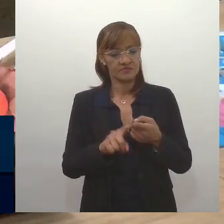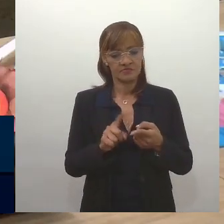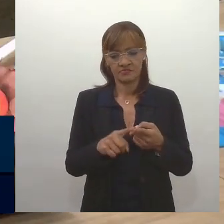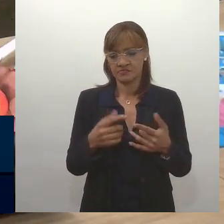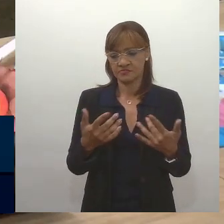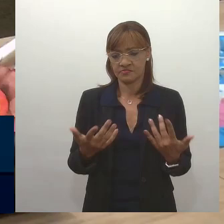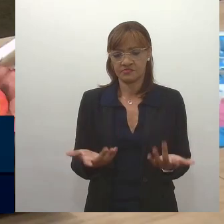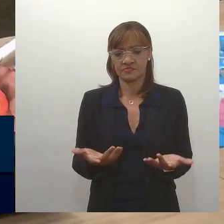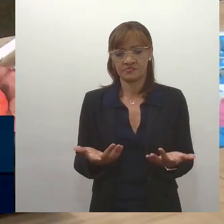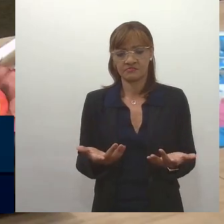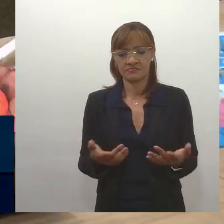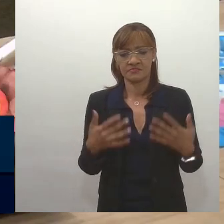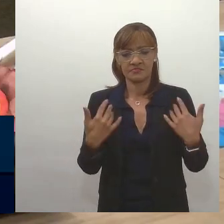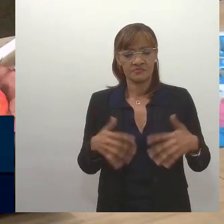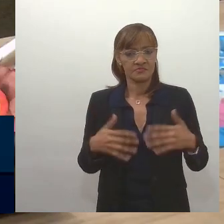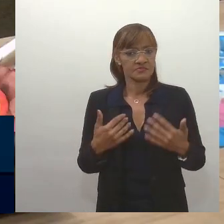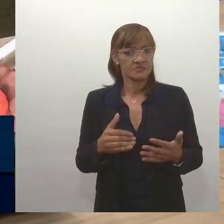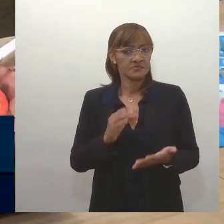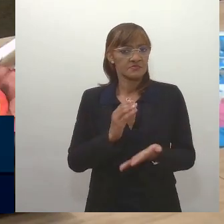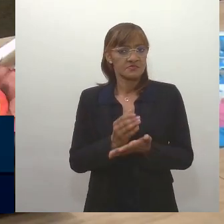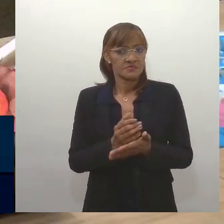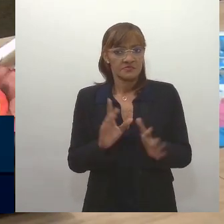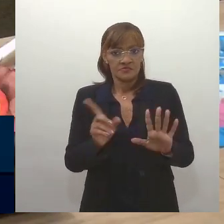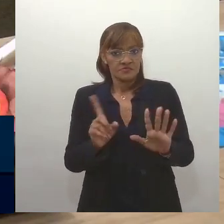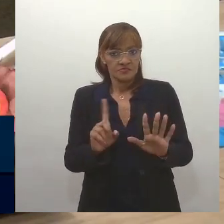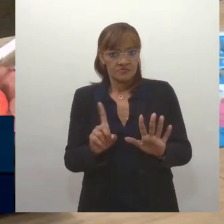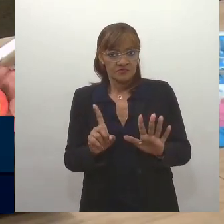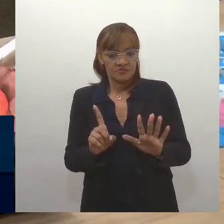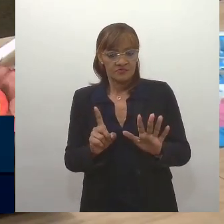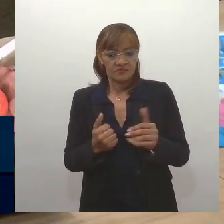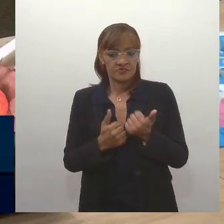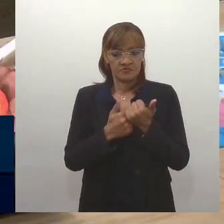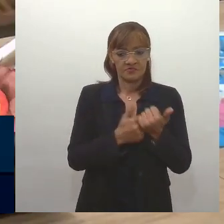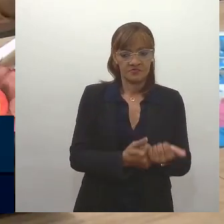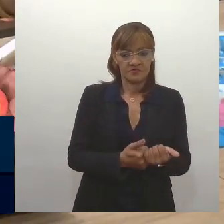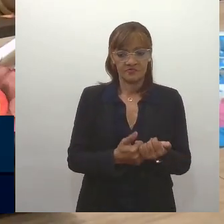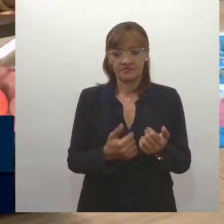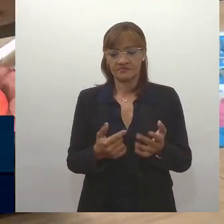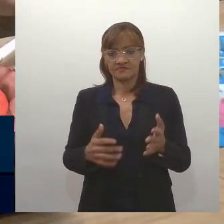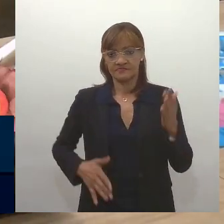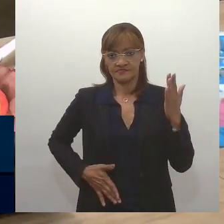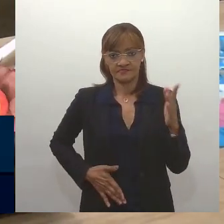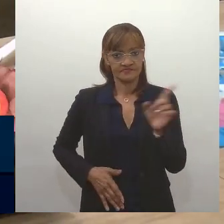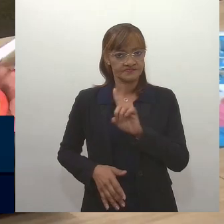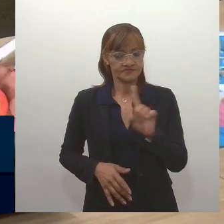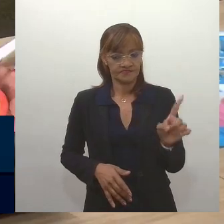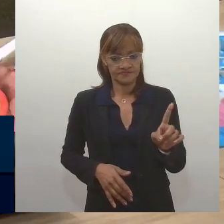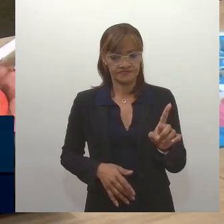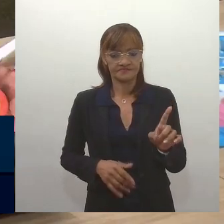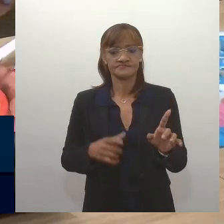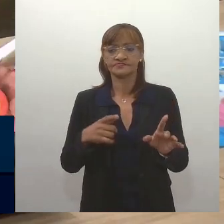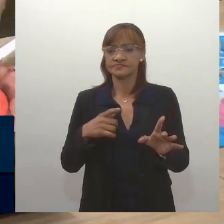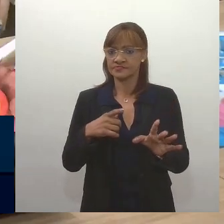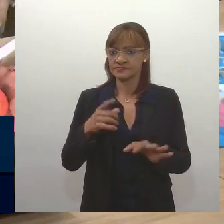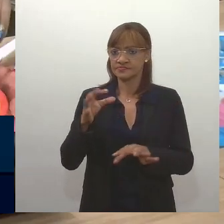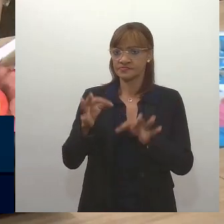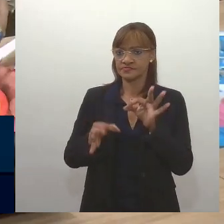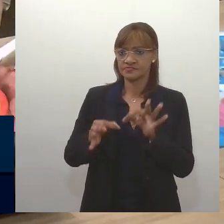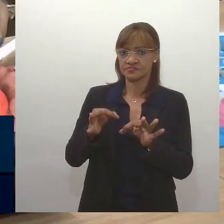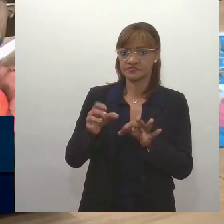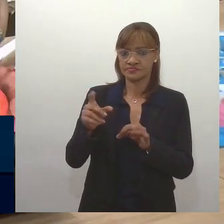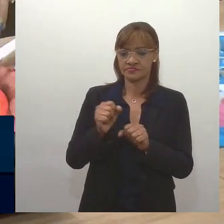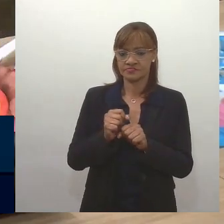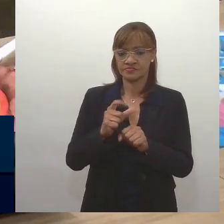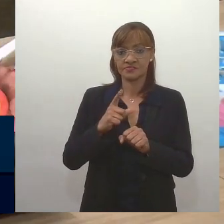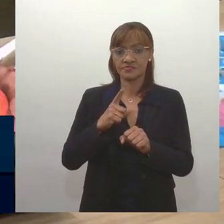a gente não tá aqui defendendo como algumas pessoas Ah quer defender bandido existe Justiça existe o sistema de Justiça no